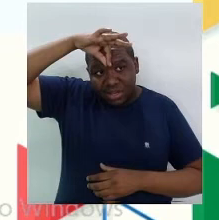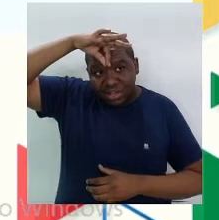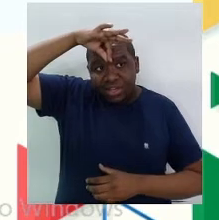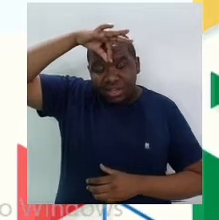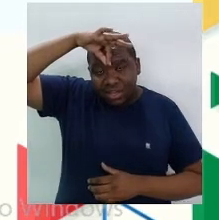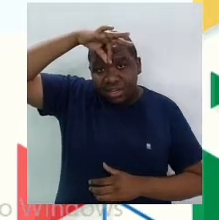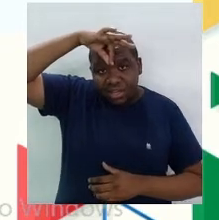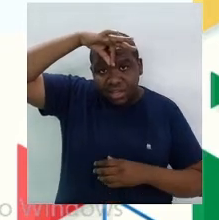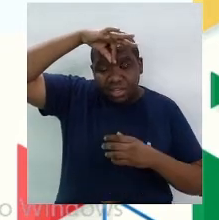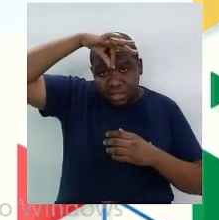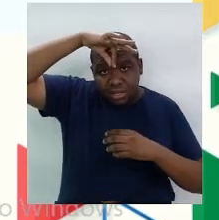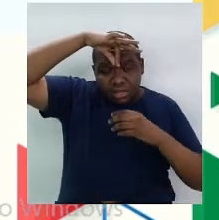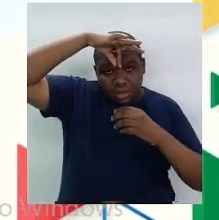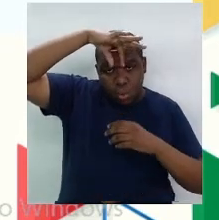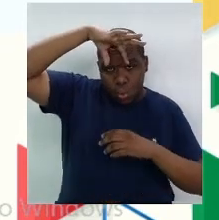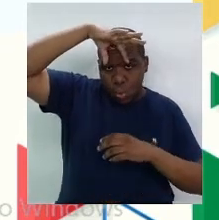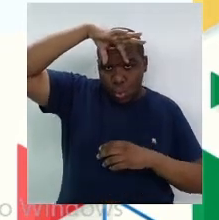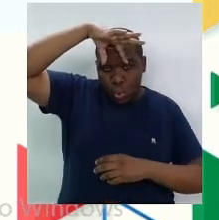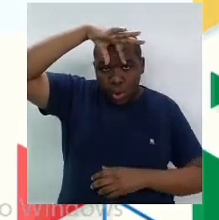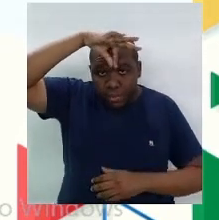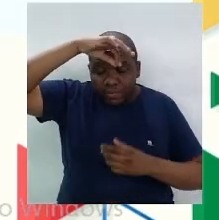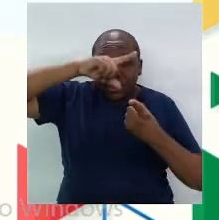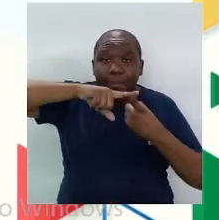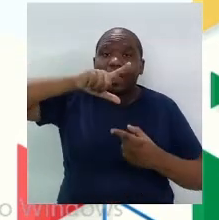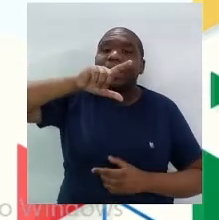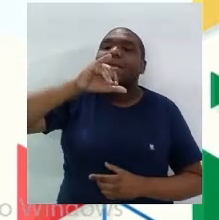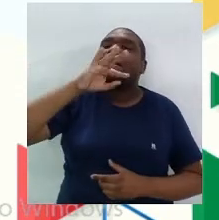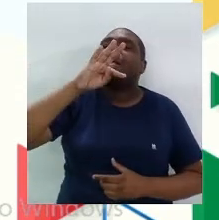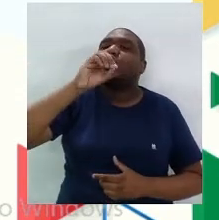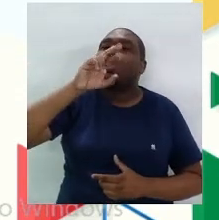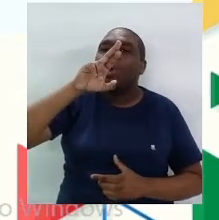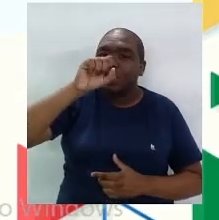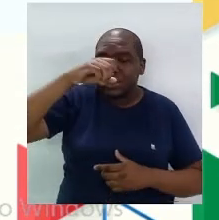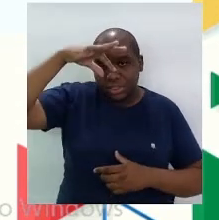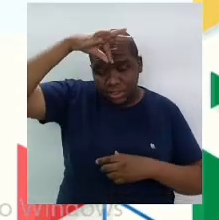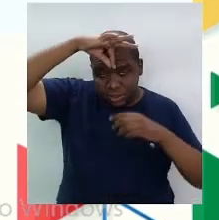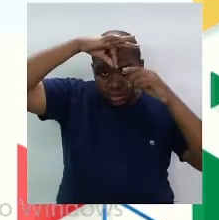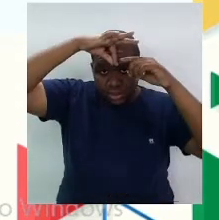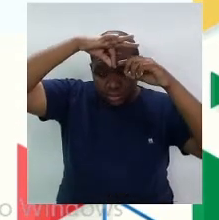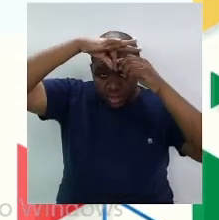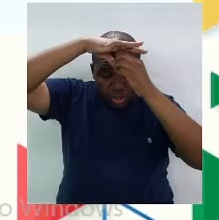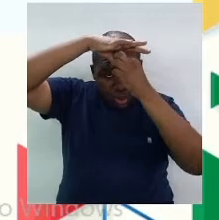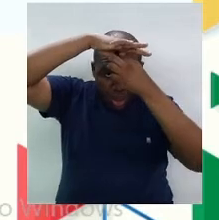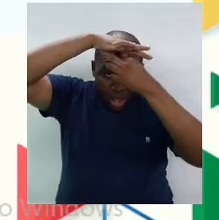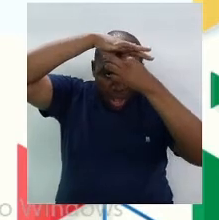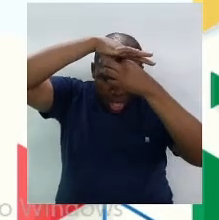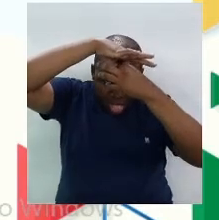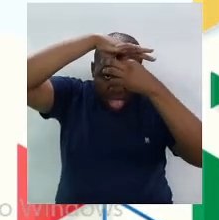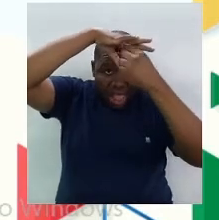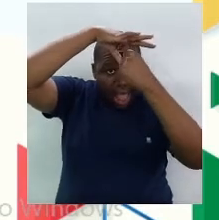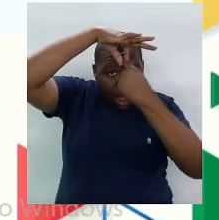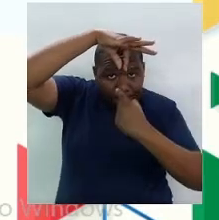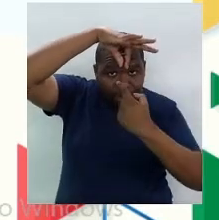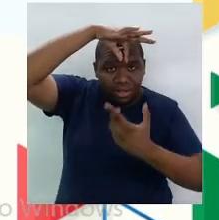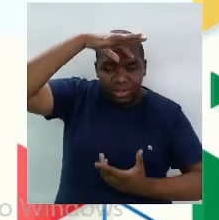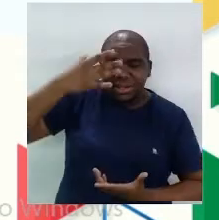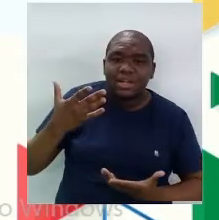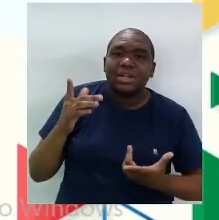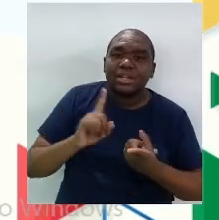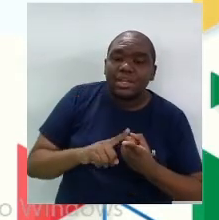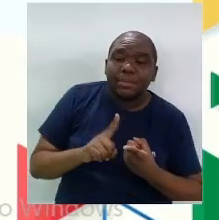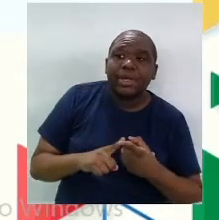os lábios menores. Também vai incluir clítoris e as aberturas da uretra e